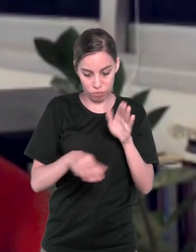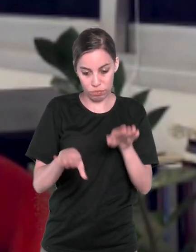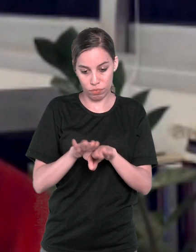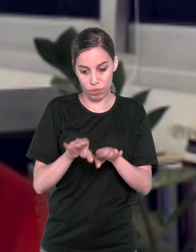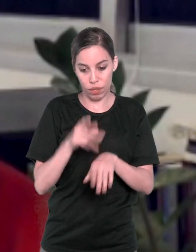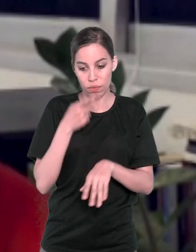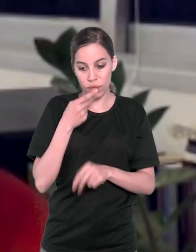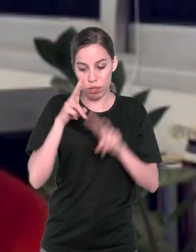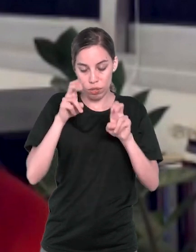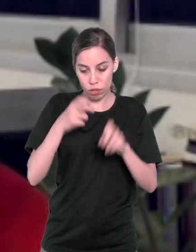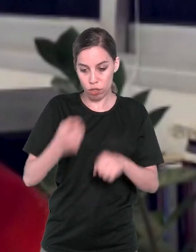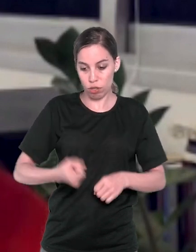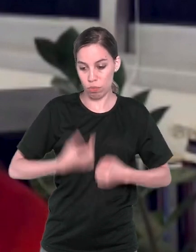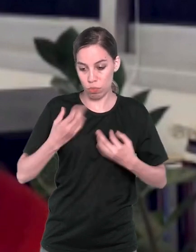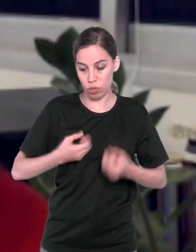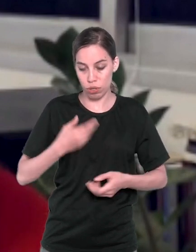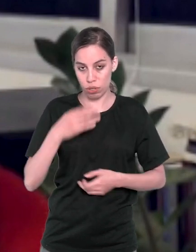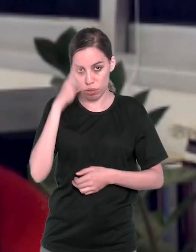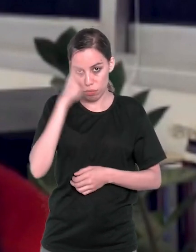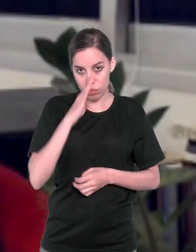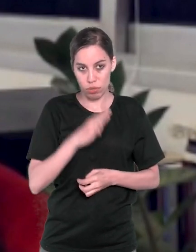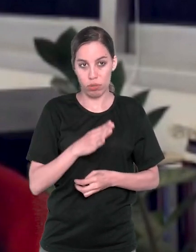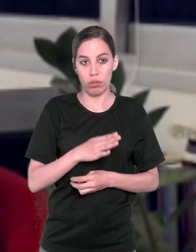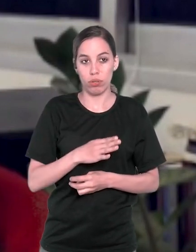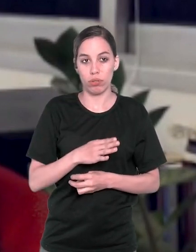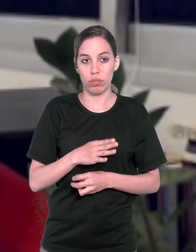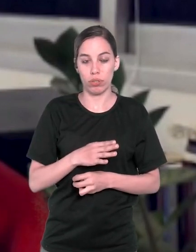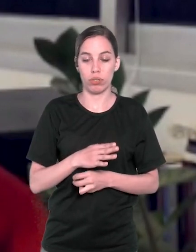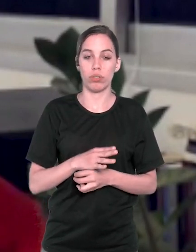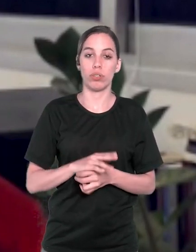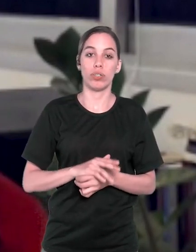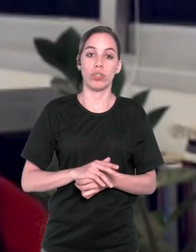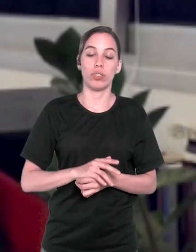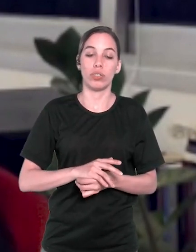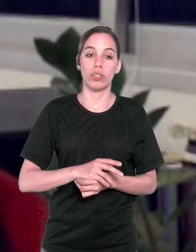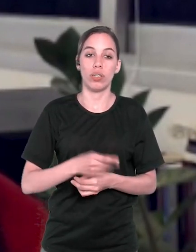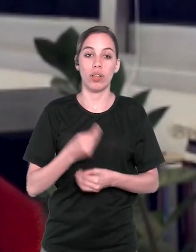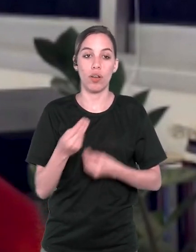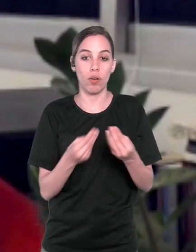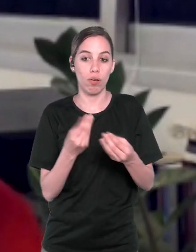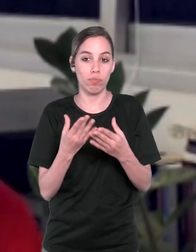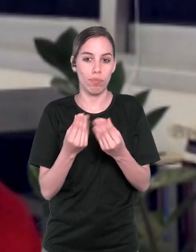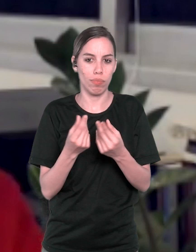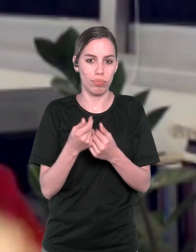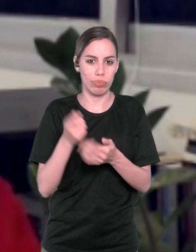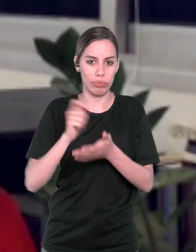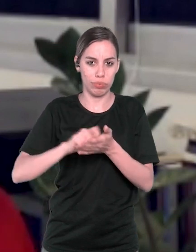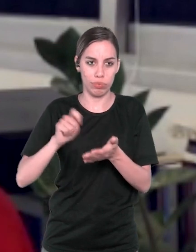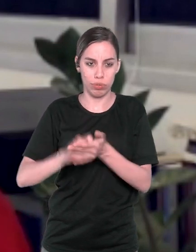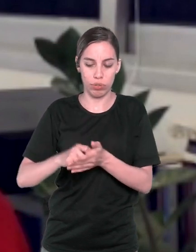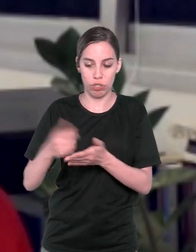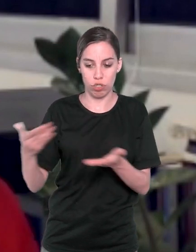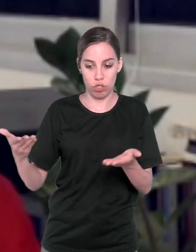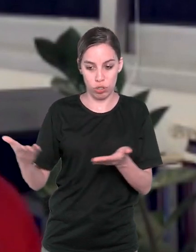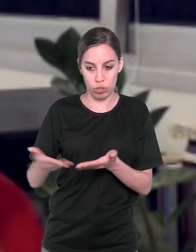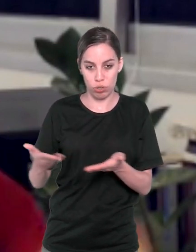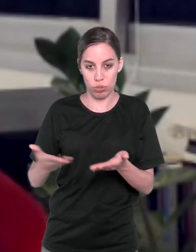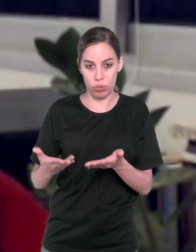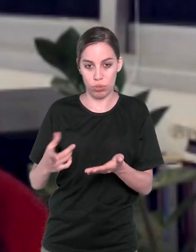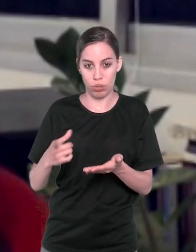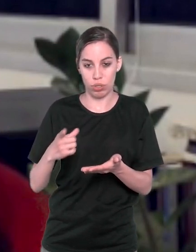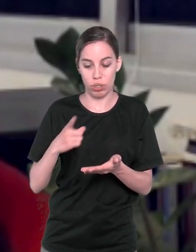a literatura brasileira contemporânea. E como vários escritores de hoje